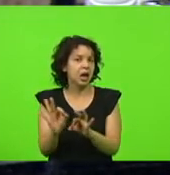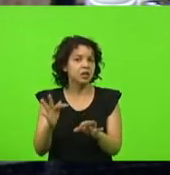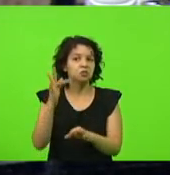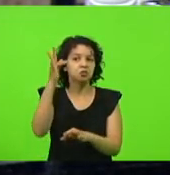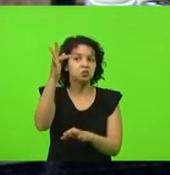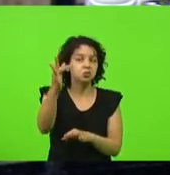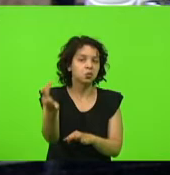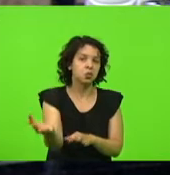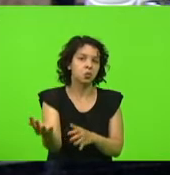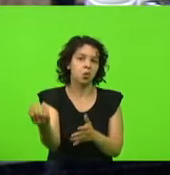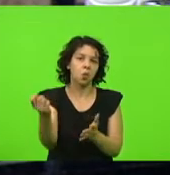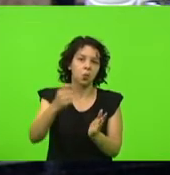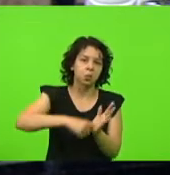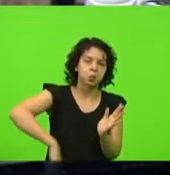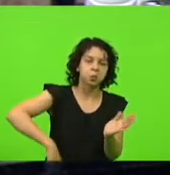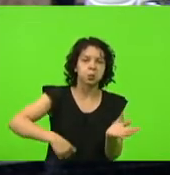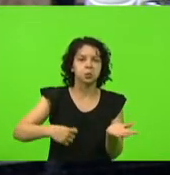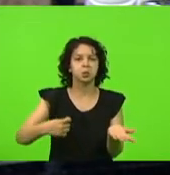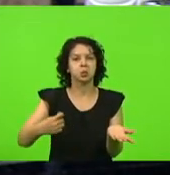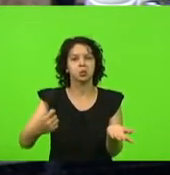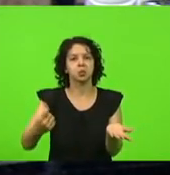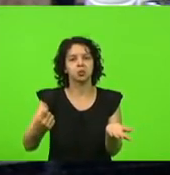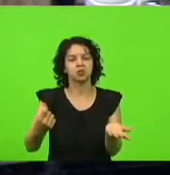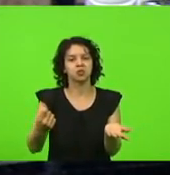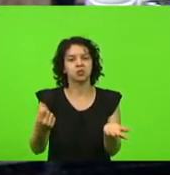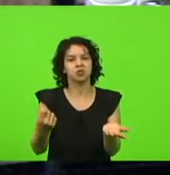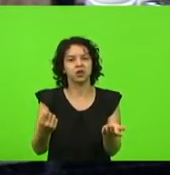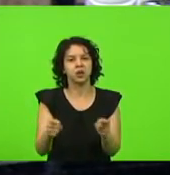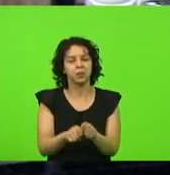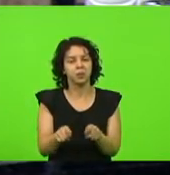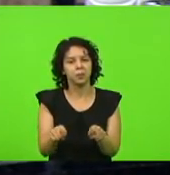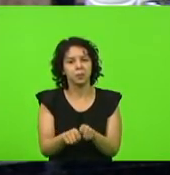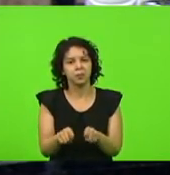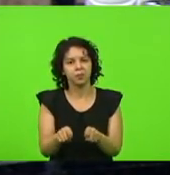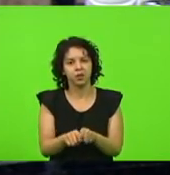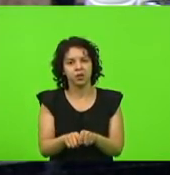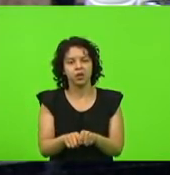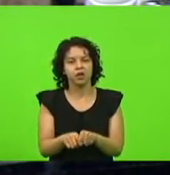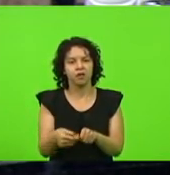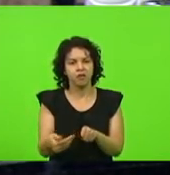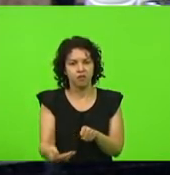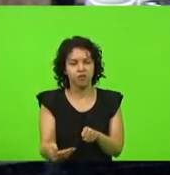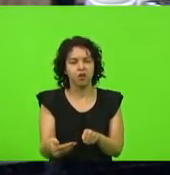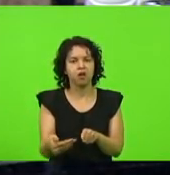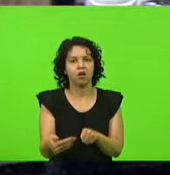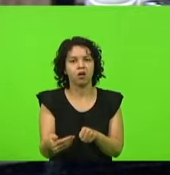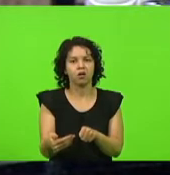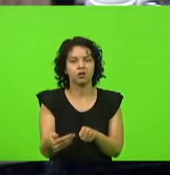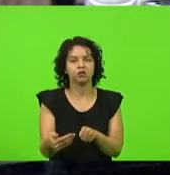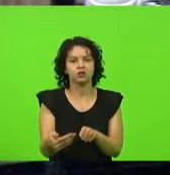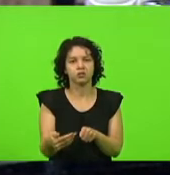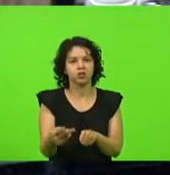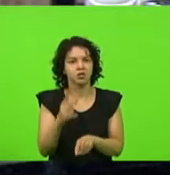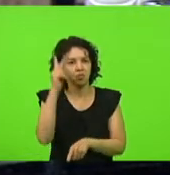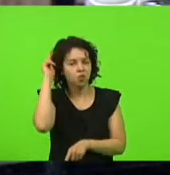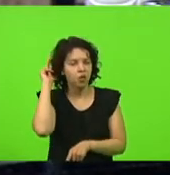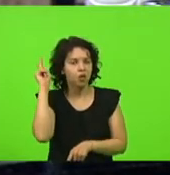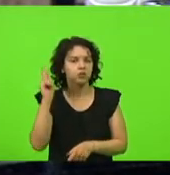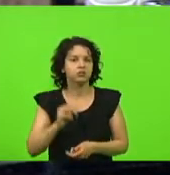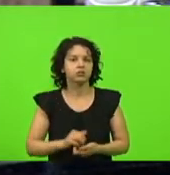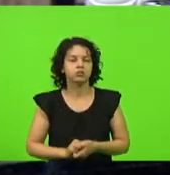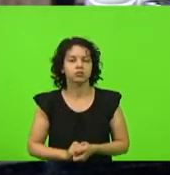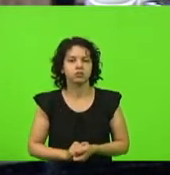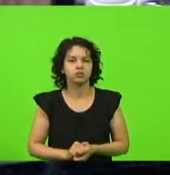ou um vestibular. É lamentável ver isso, e isso faz nós nos desacreditar de que essa